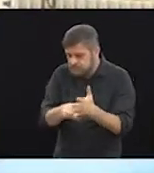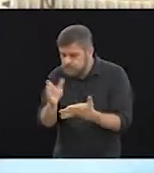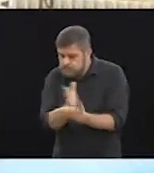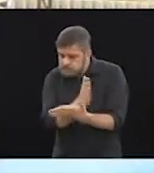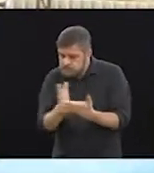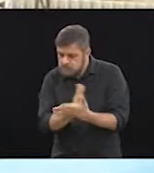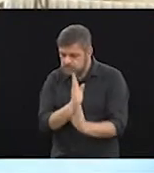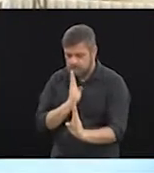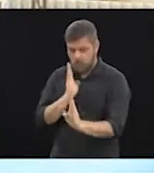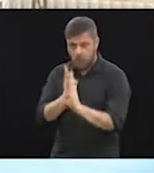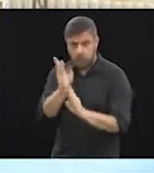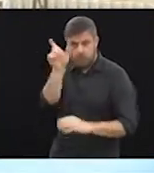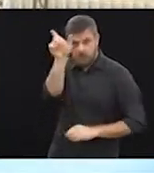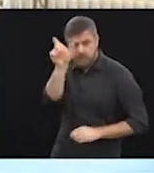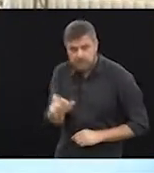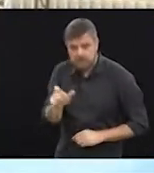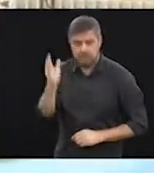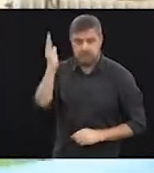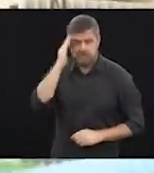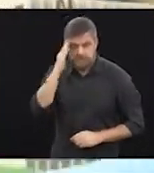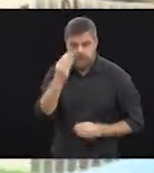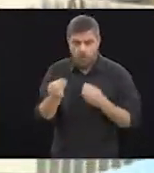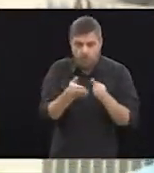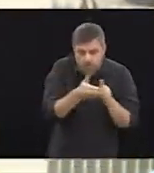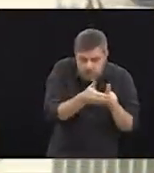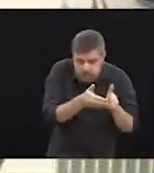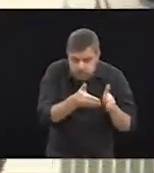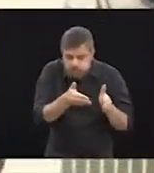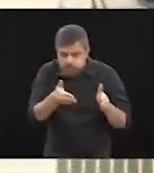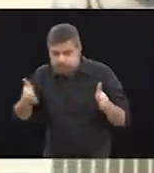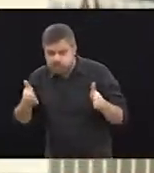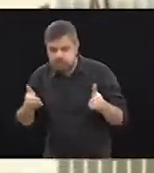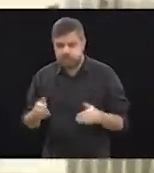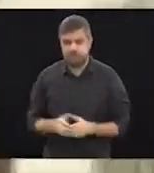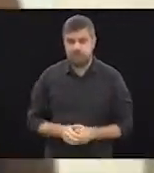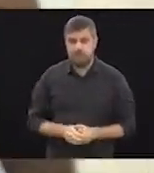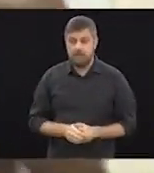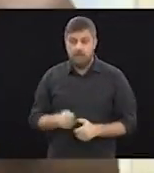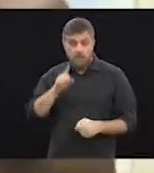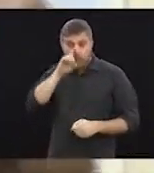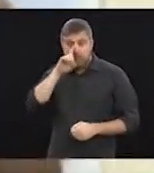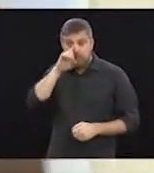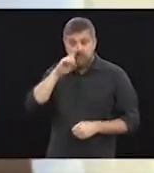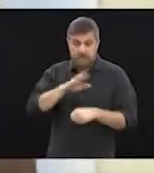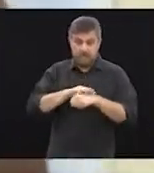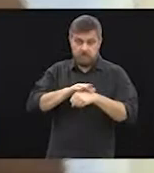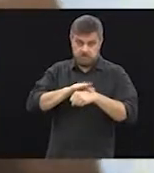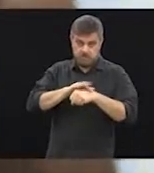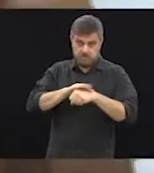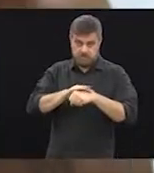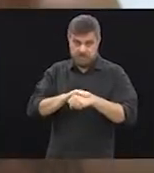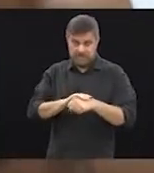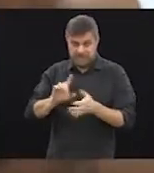do diagnóstico, a questão do estadiamento, a questão da estratificação de risco das doenças e depois organizou